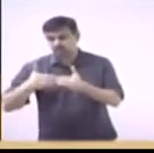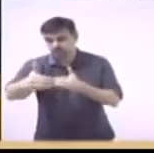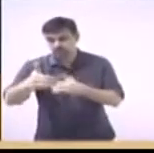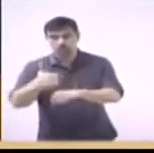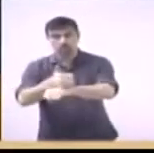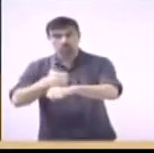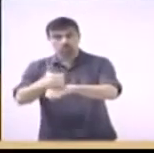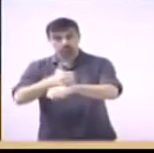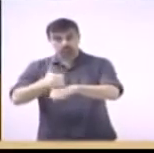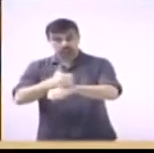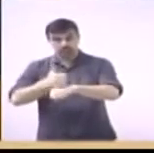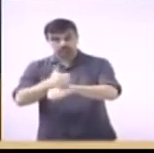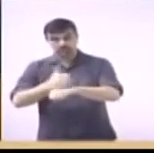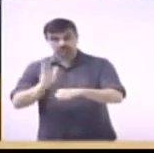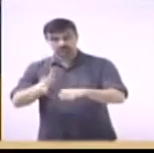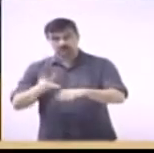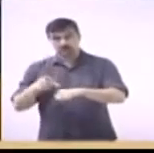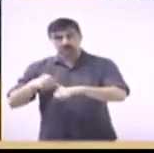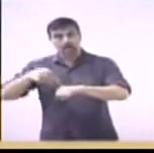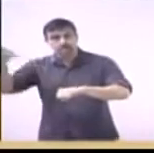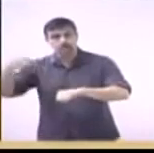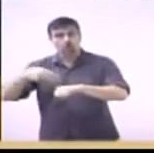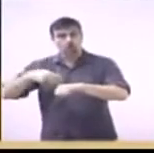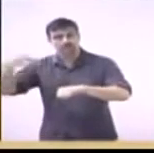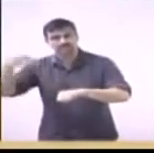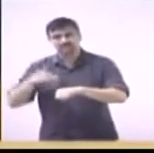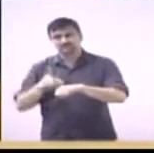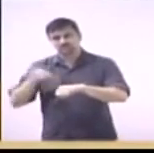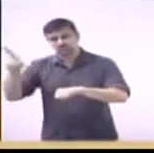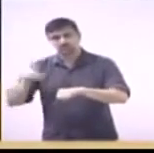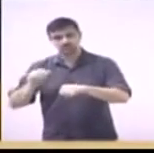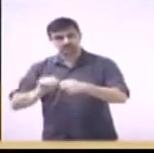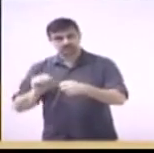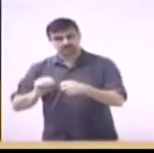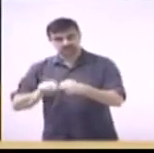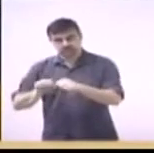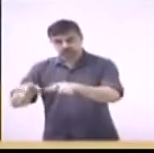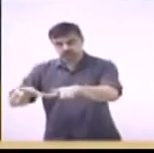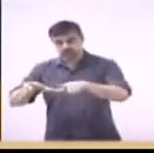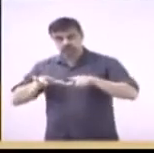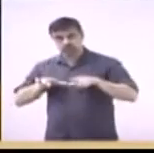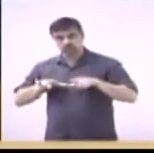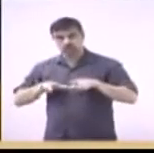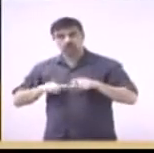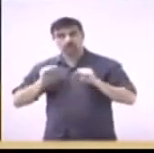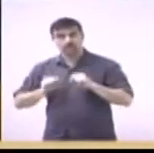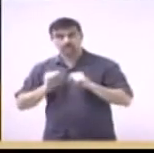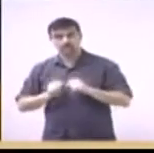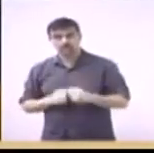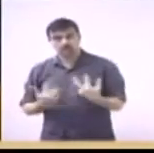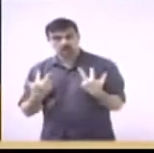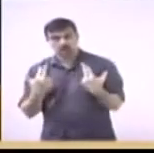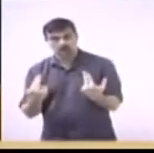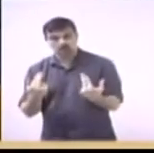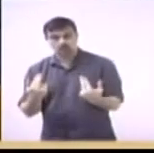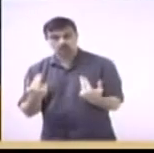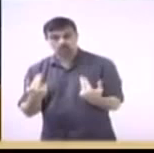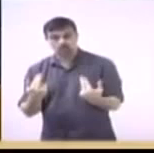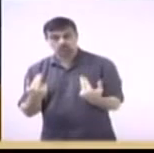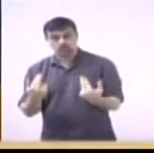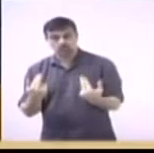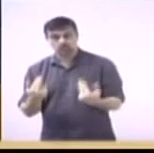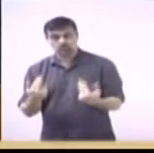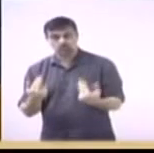profissionais que se aperfeiçoaram, que se graduaram, eles podem, inclusive, chegar a ganhar igual a um